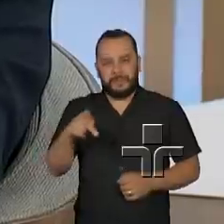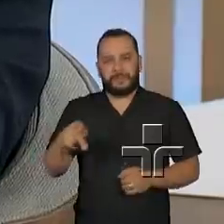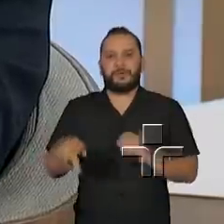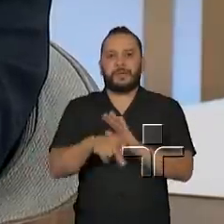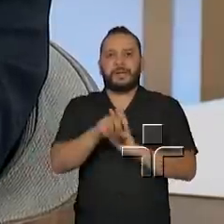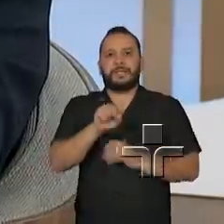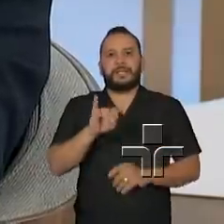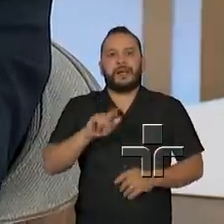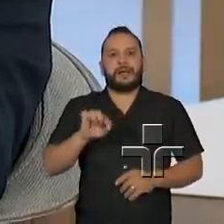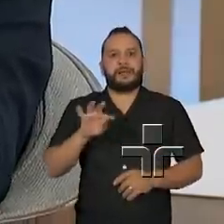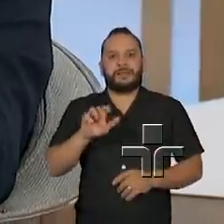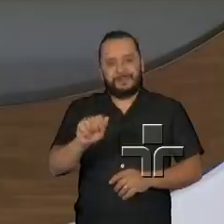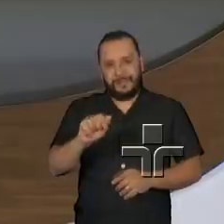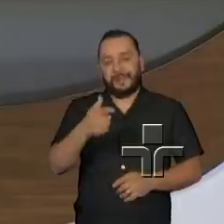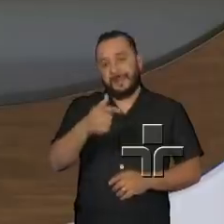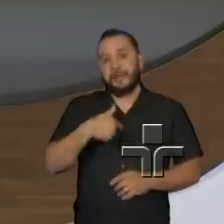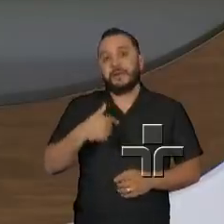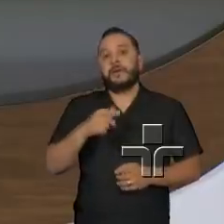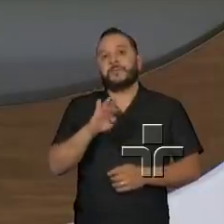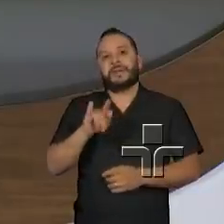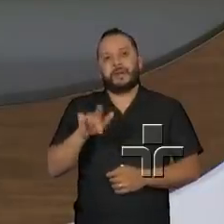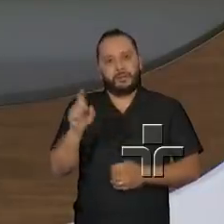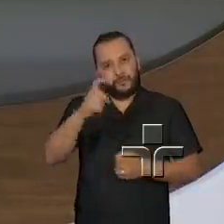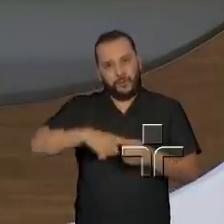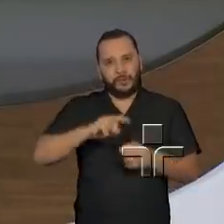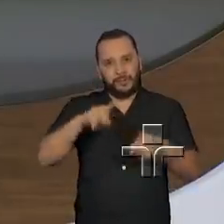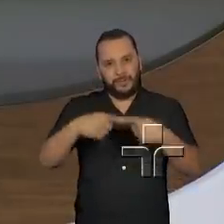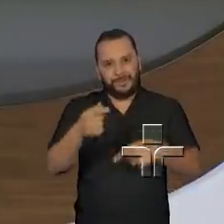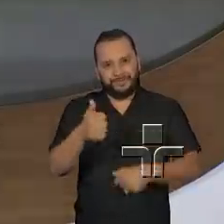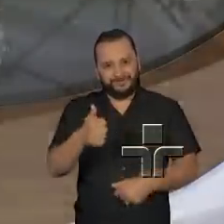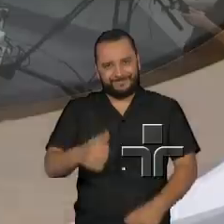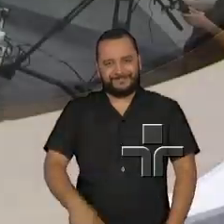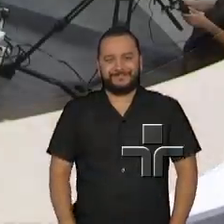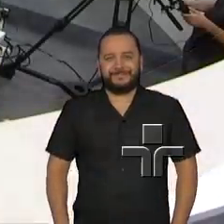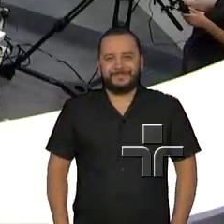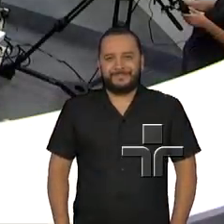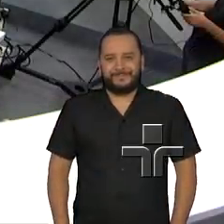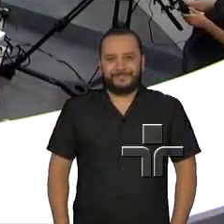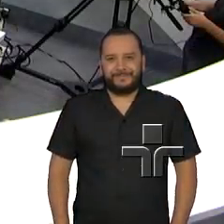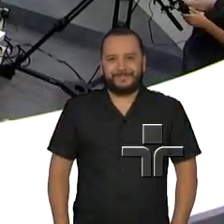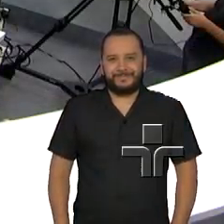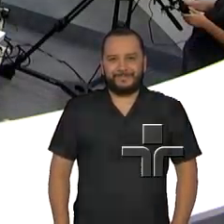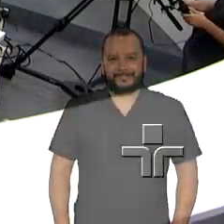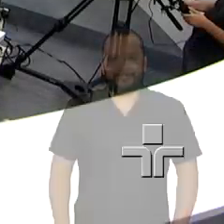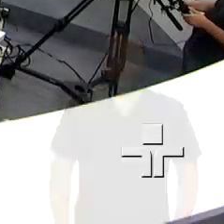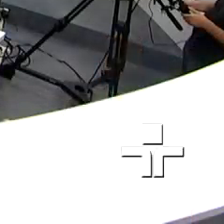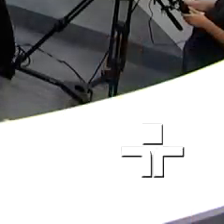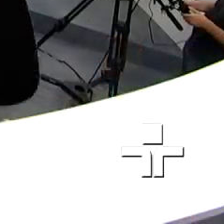Siddhartha Ribeiro, e a palavra está garantida com o Bernardo, pode me cobrar. A gente volta logo.